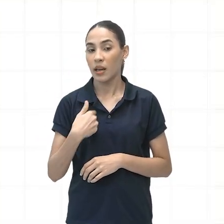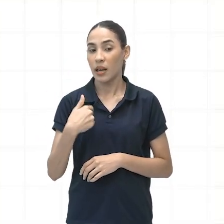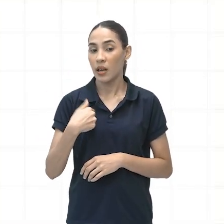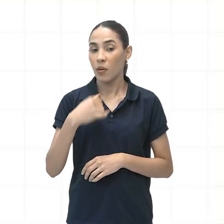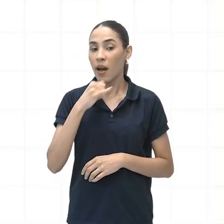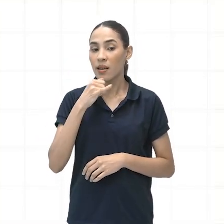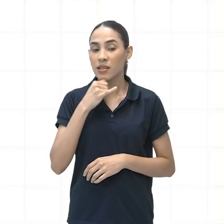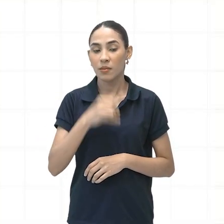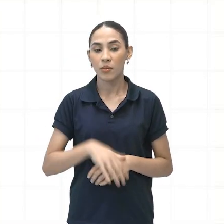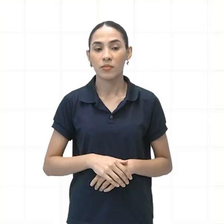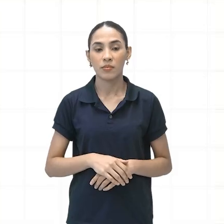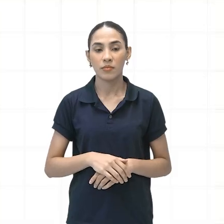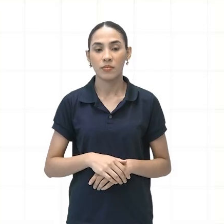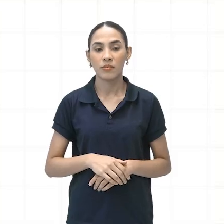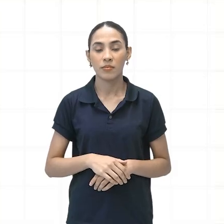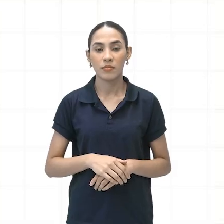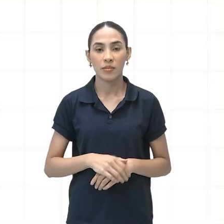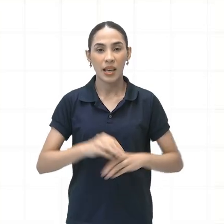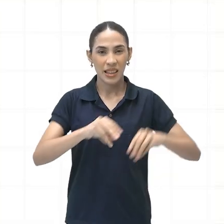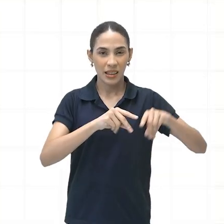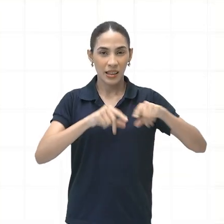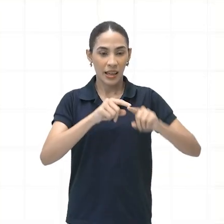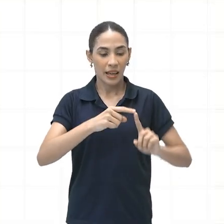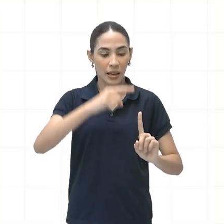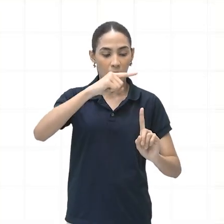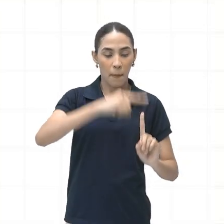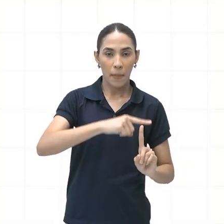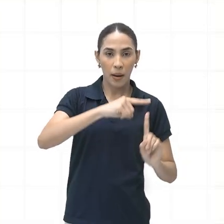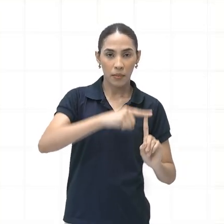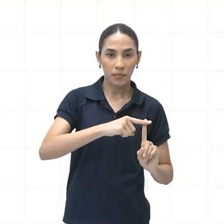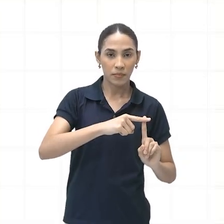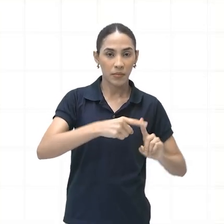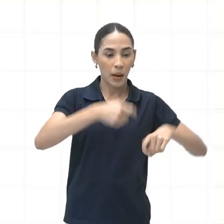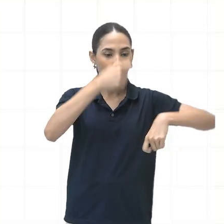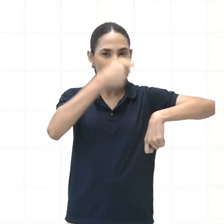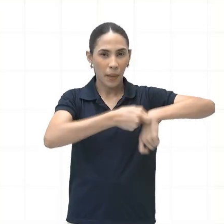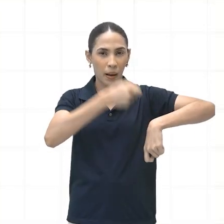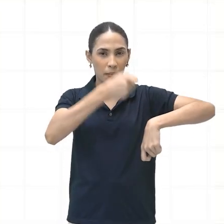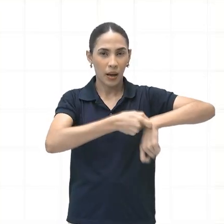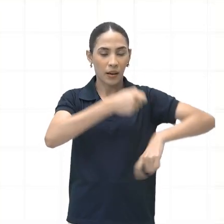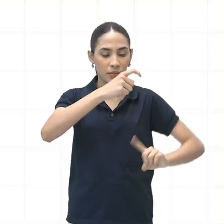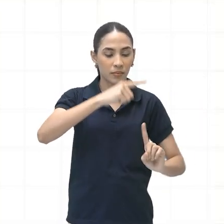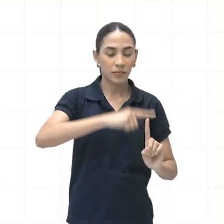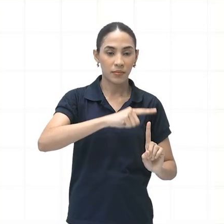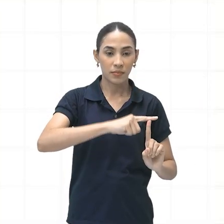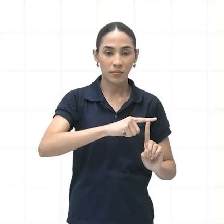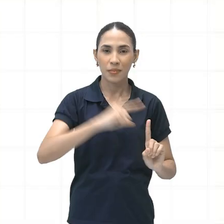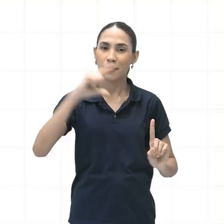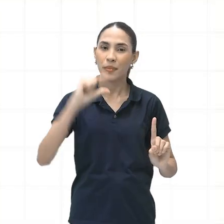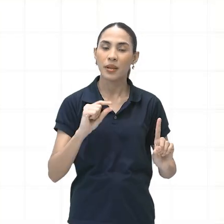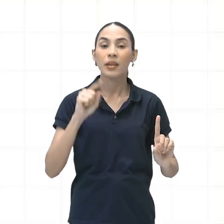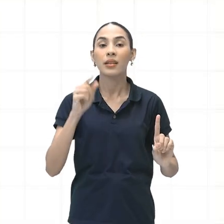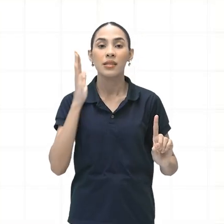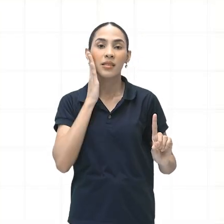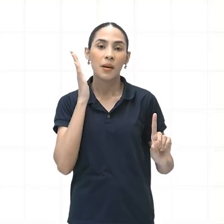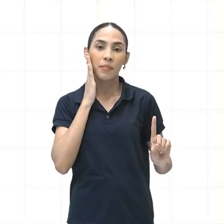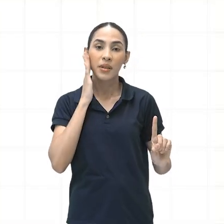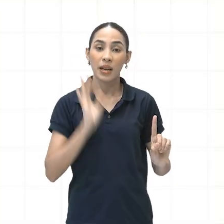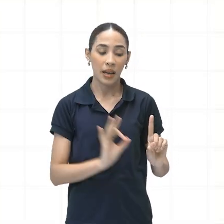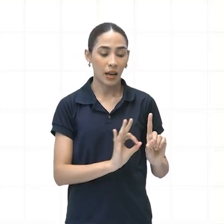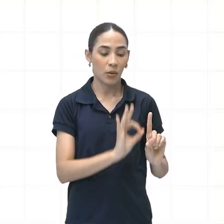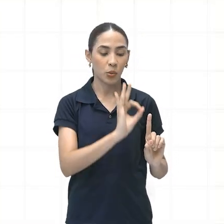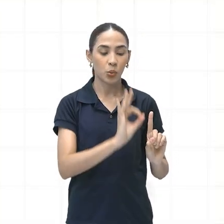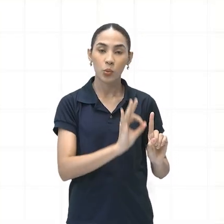vou fincar aqui na Terra um bastão pequeno que ele sabia qual era a